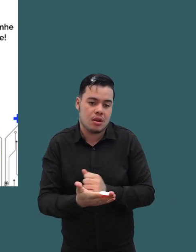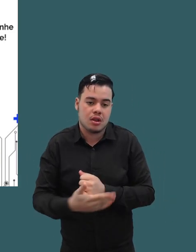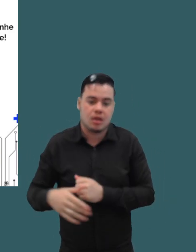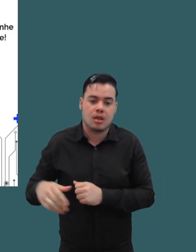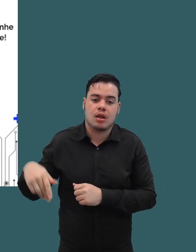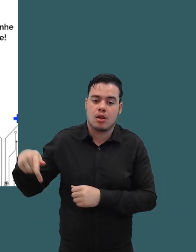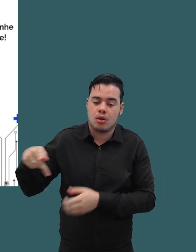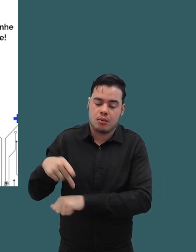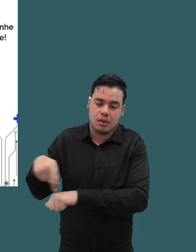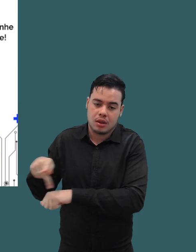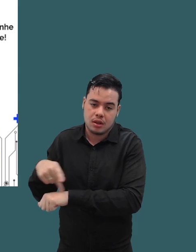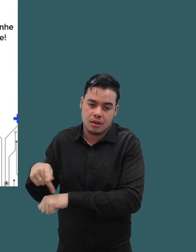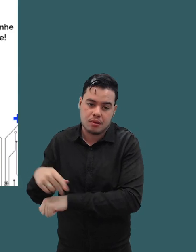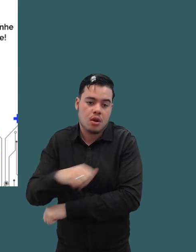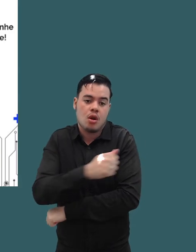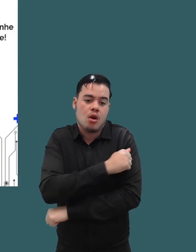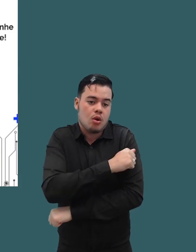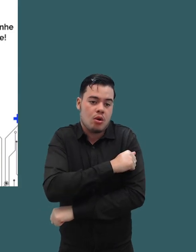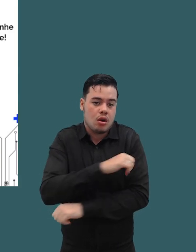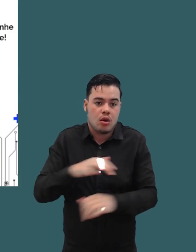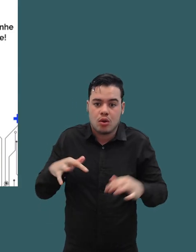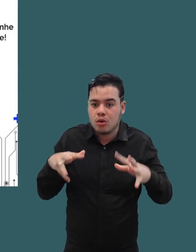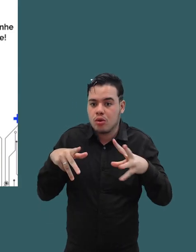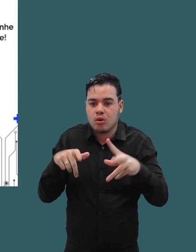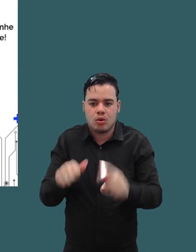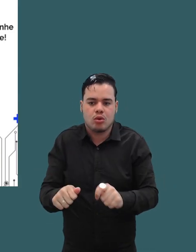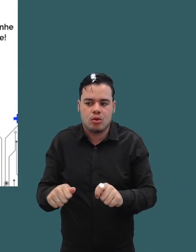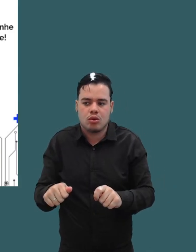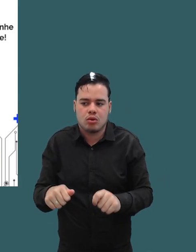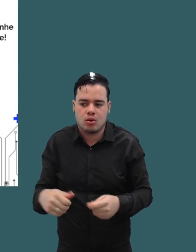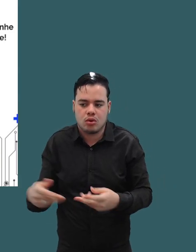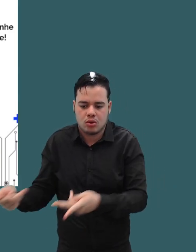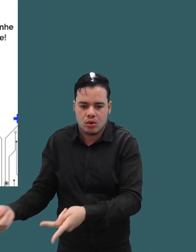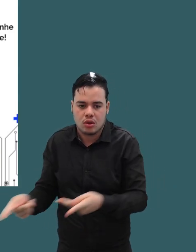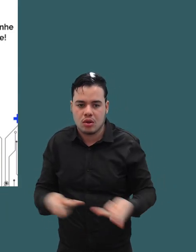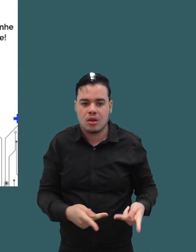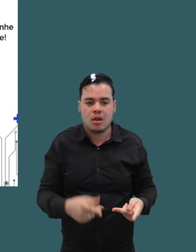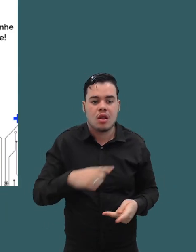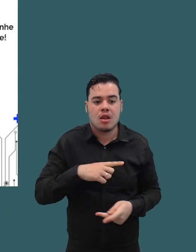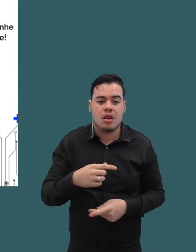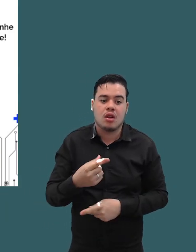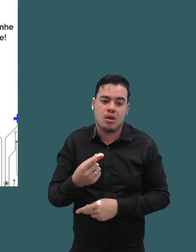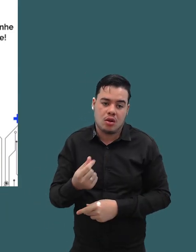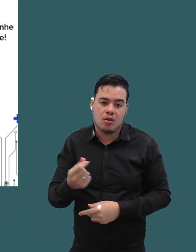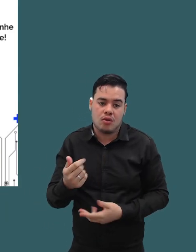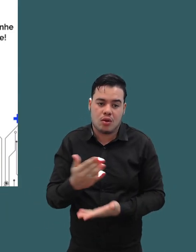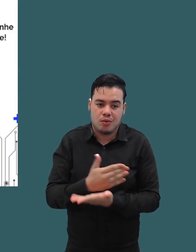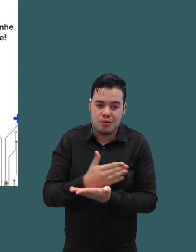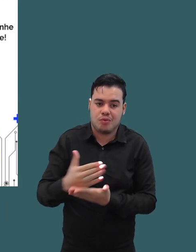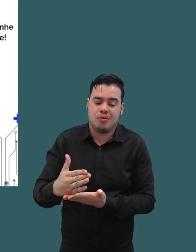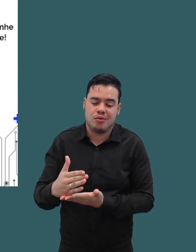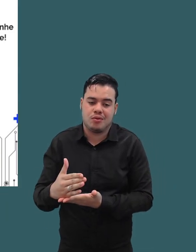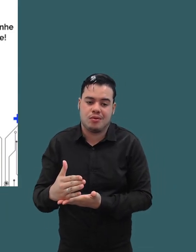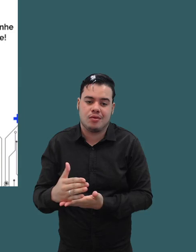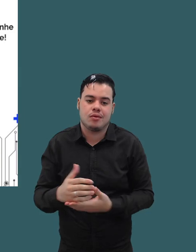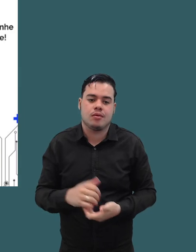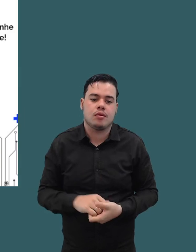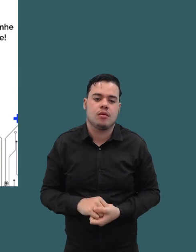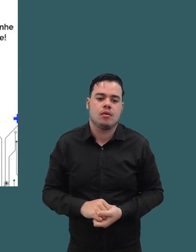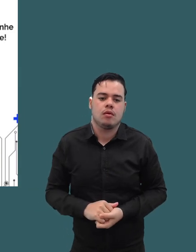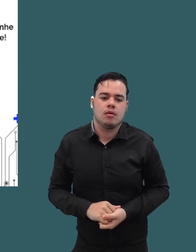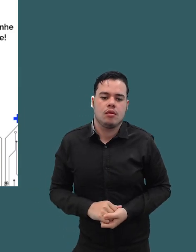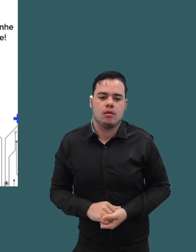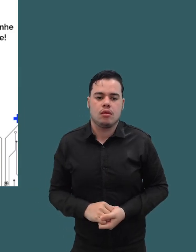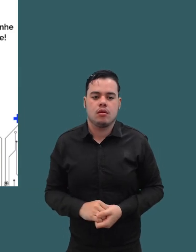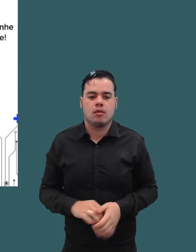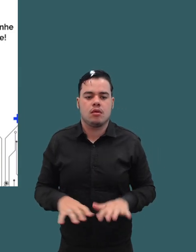estudantes, e todas as nossas chamadas, elas têm um valor estabelecido para esse encontro.